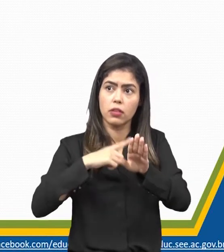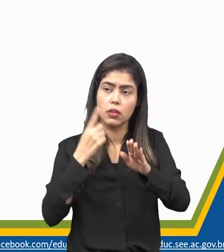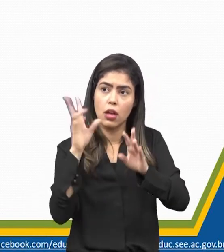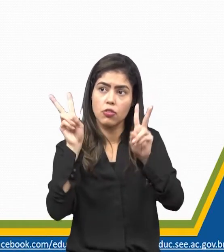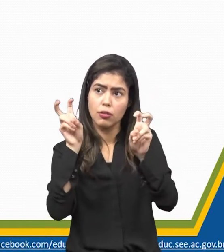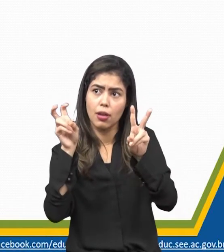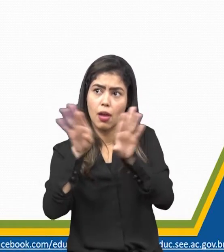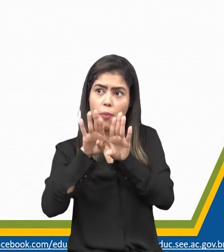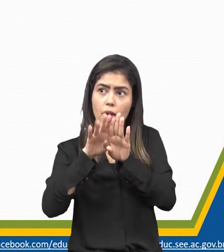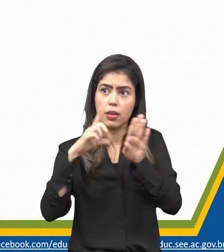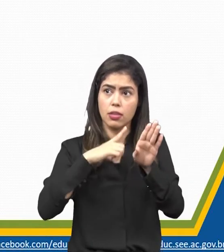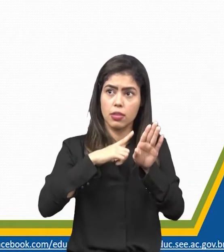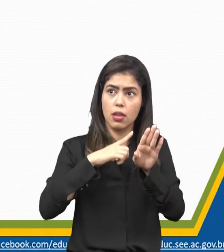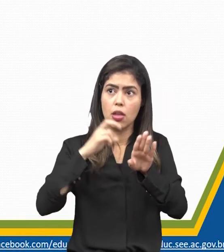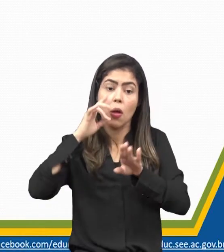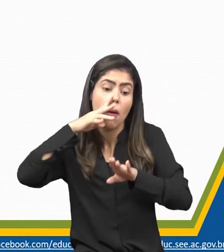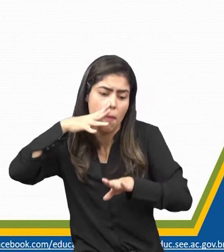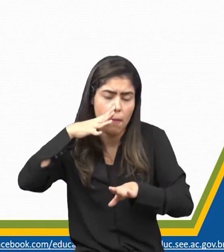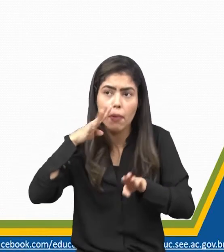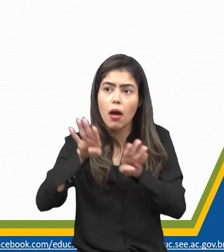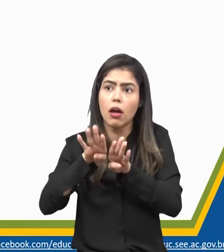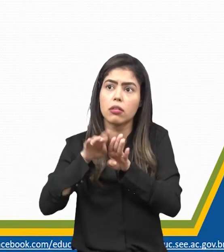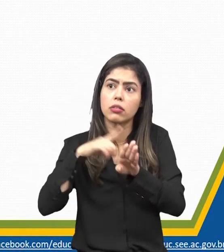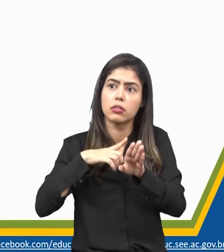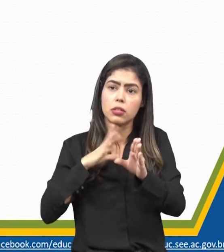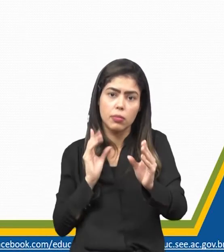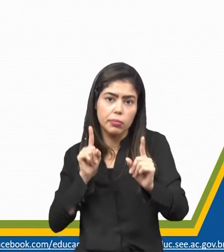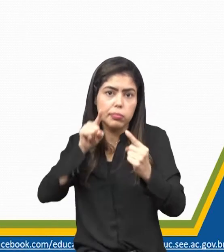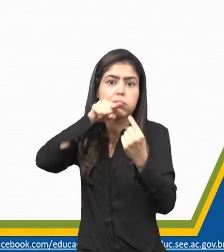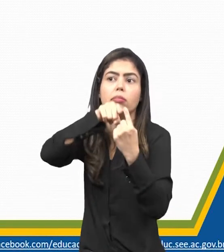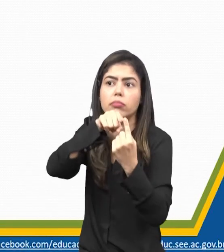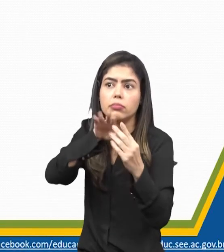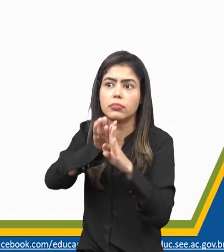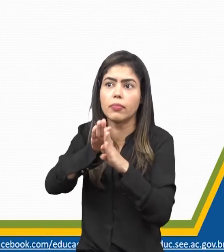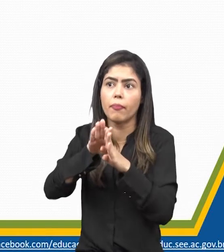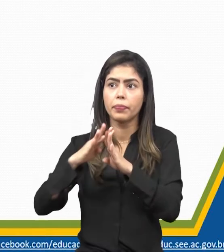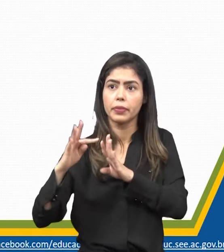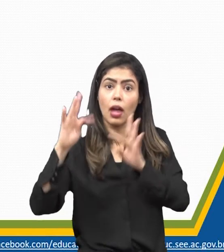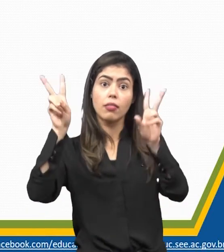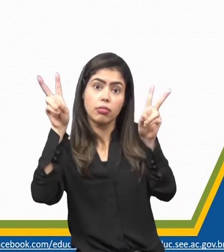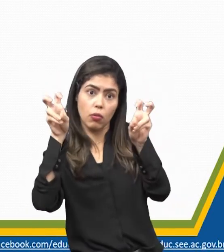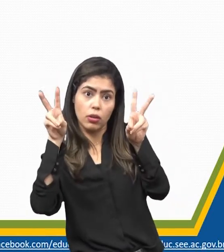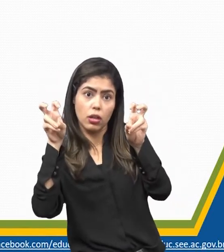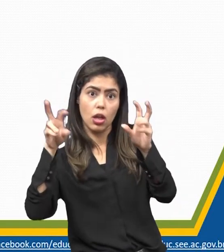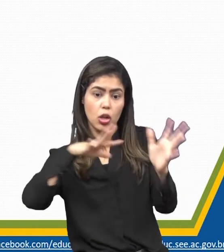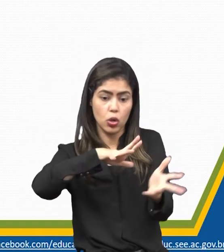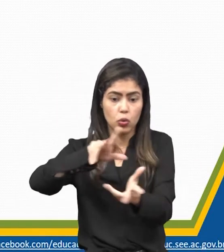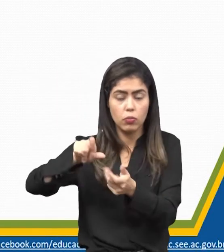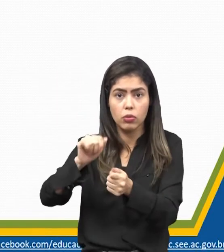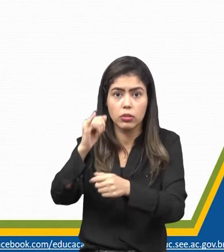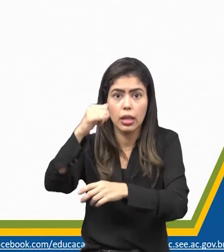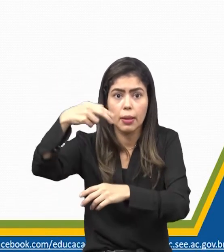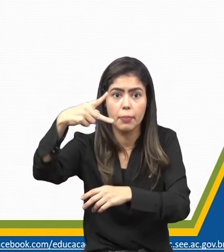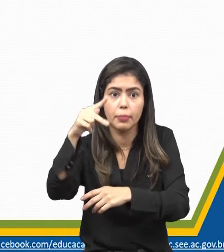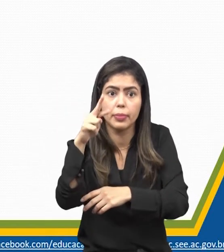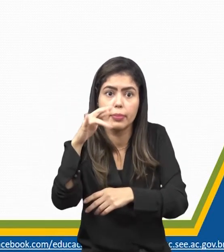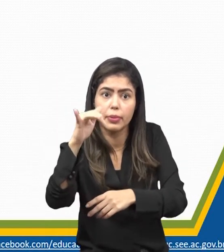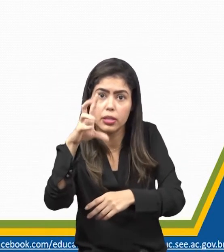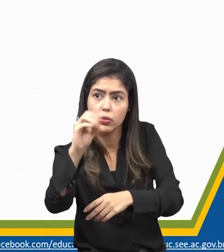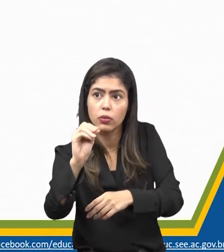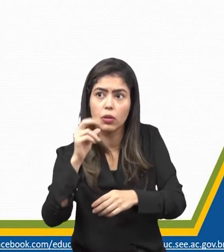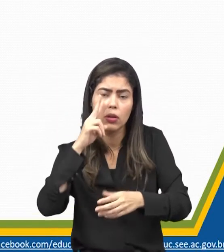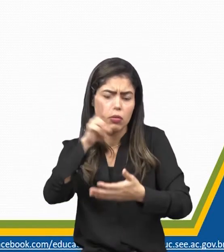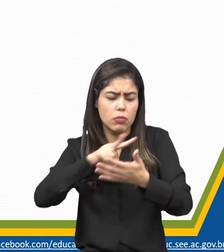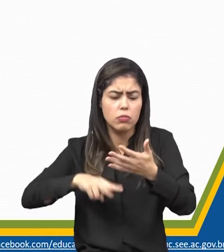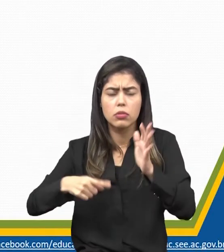conceituais que o investigador utiliza para fazer aproximações entre a teoria e o mundo empírico. Leia a seguir o